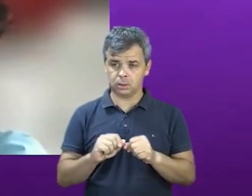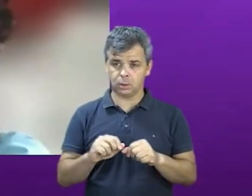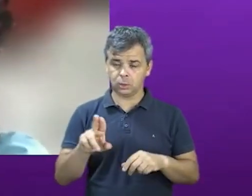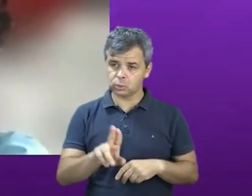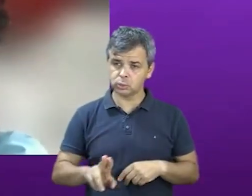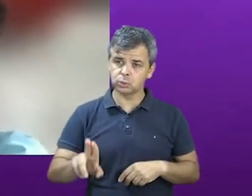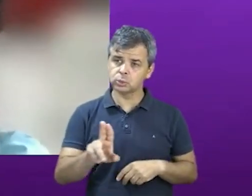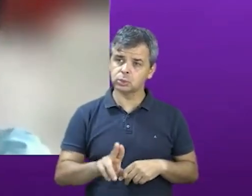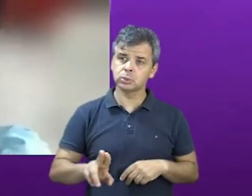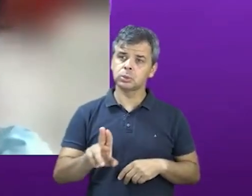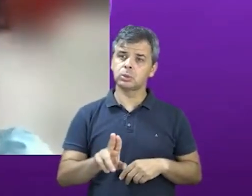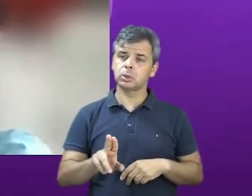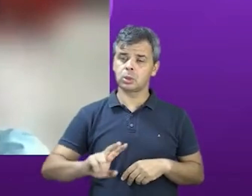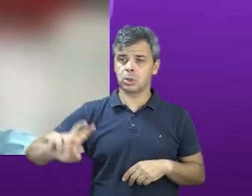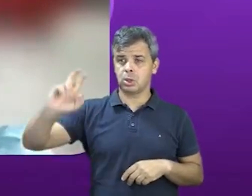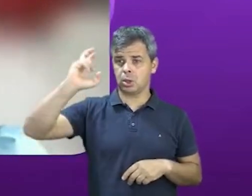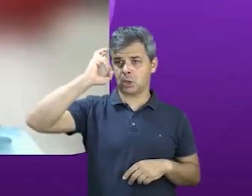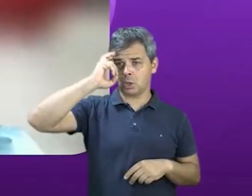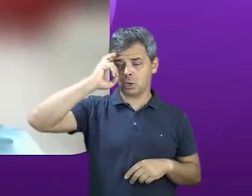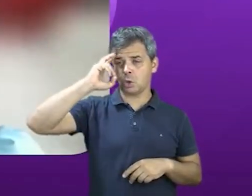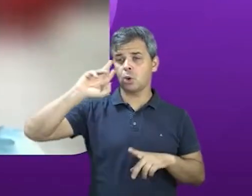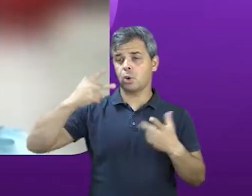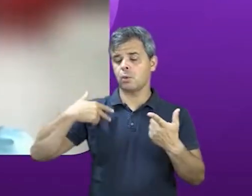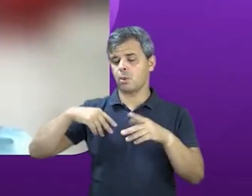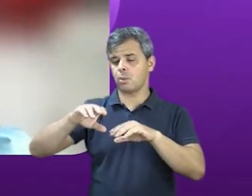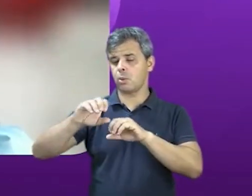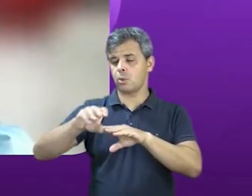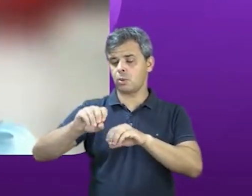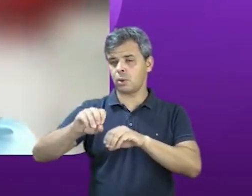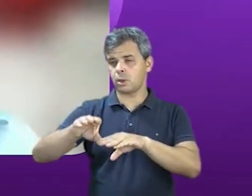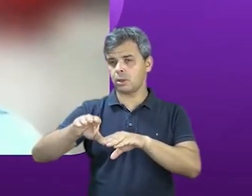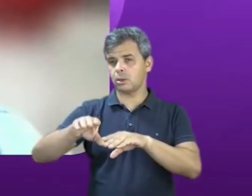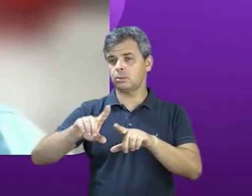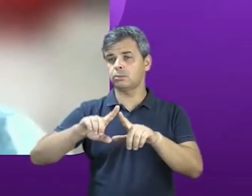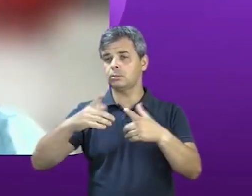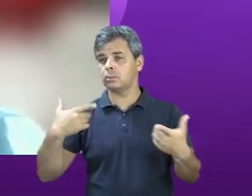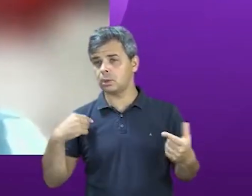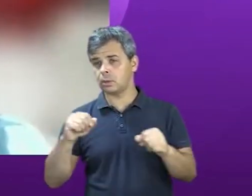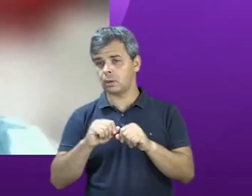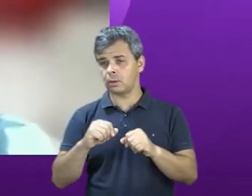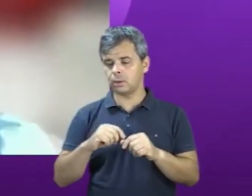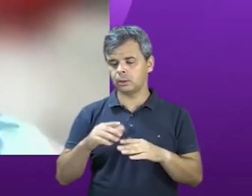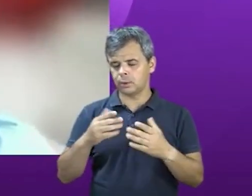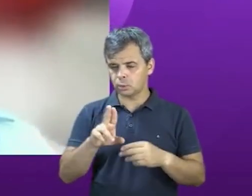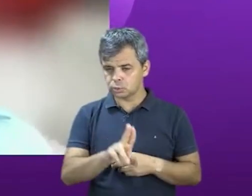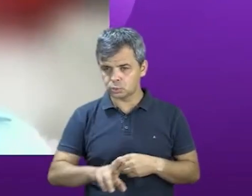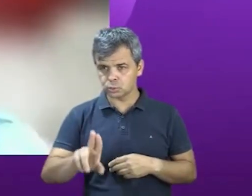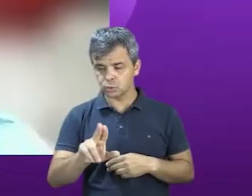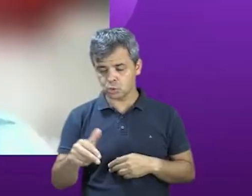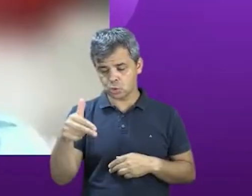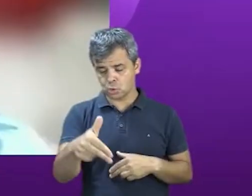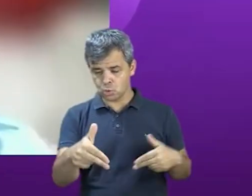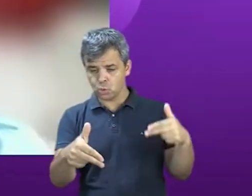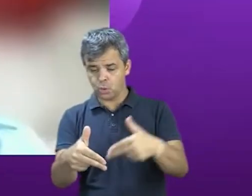utilizando a cultura hip hop como essa ferramenta educativa, né? E a partir do momento que você vai utilizando o hip hop